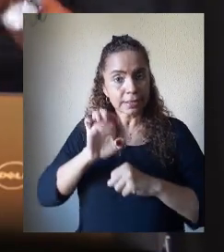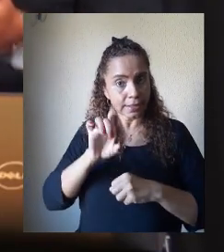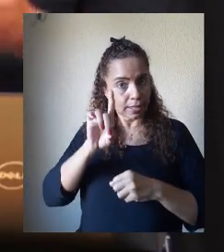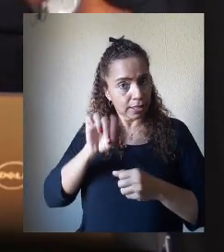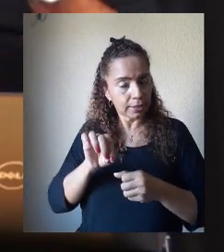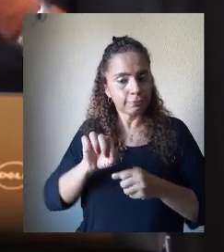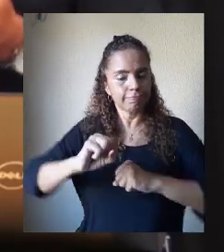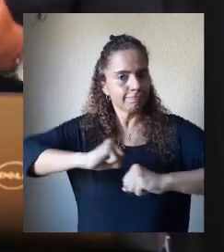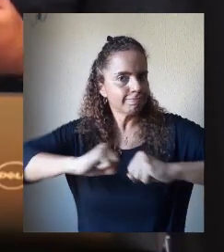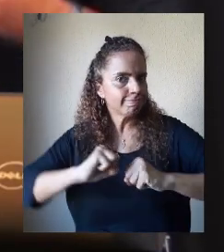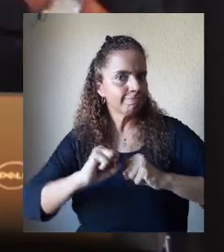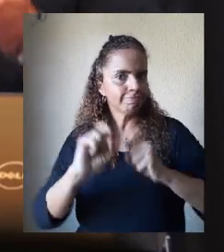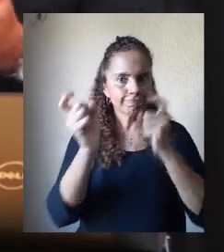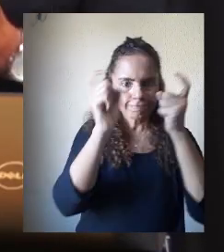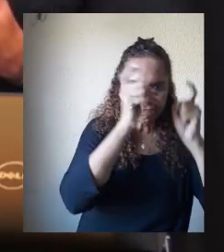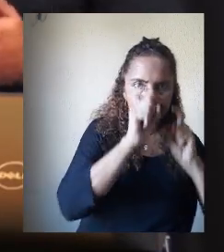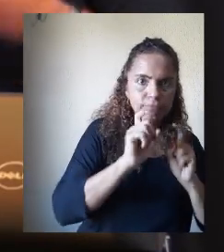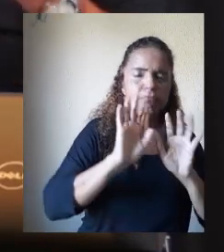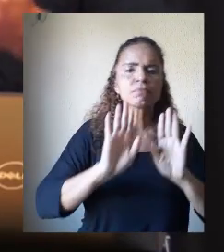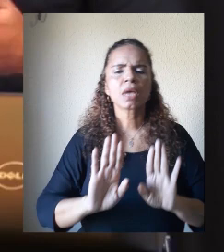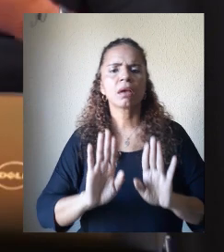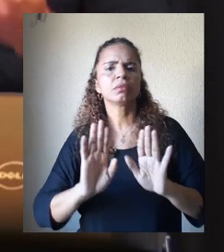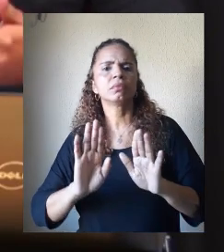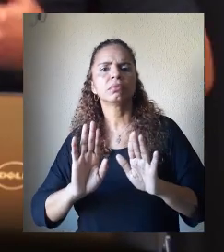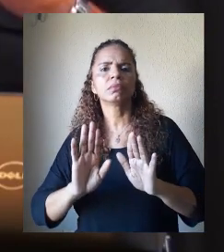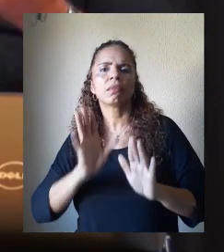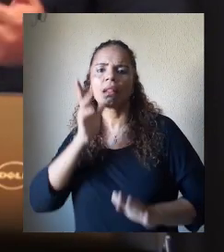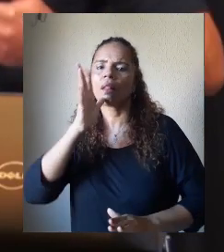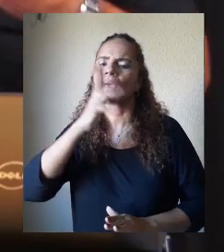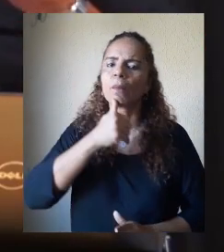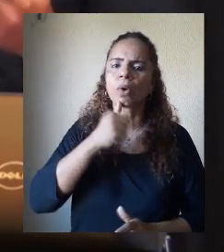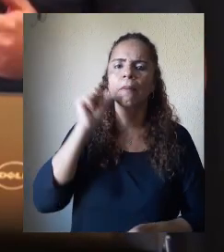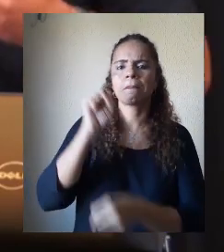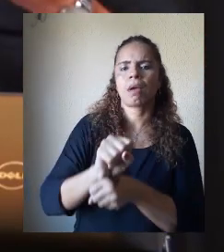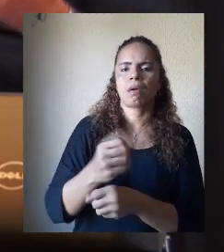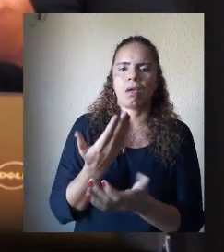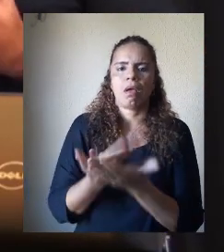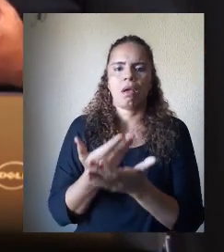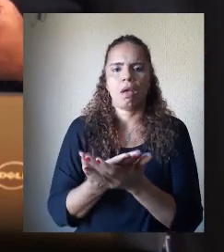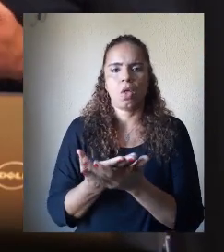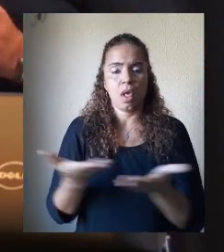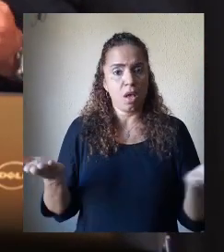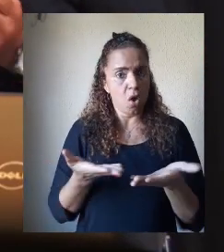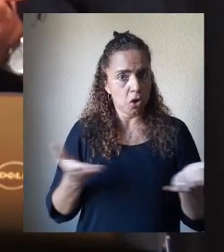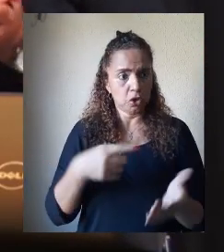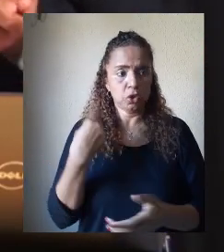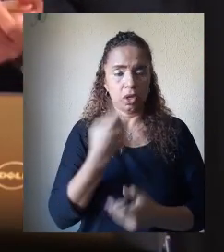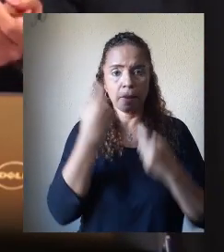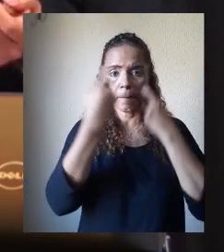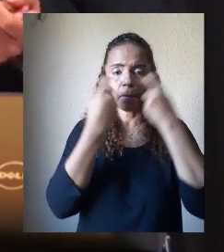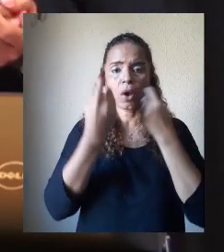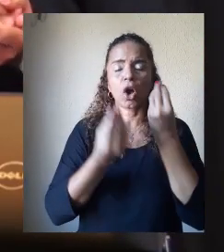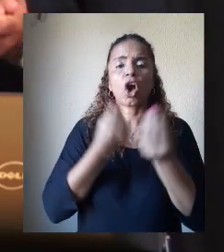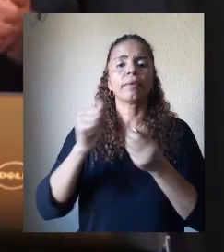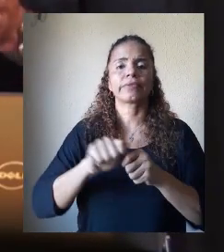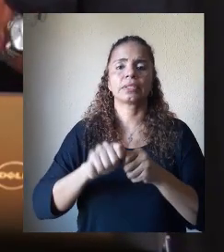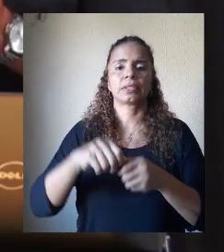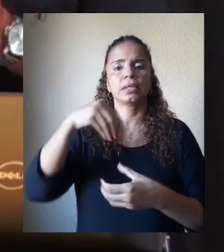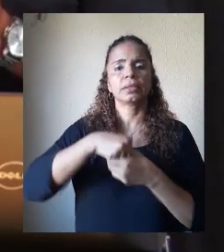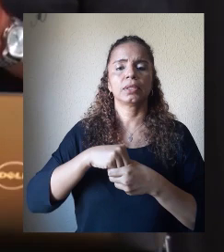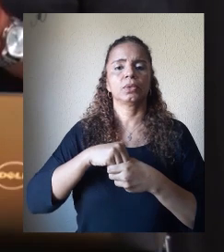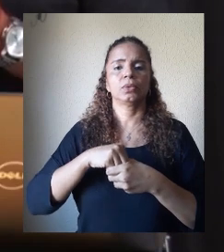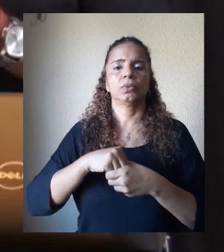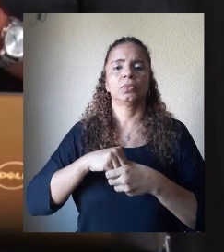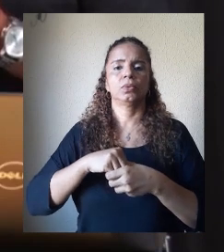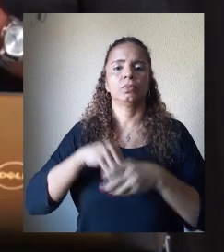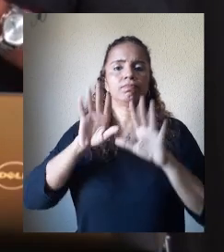uma decisão de parar as aulas, e hoje isso ainda está até numa questão, né? A gente passou por isso recentemente na universidade.